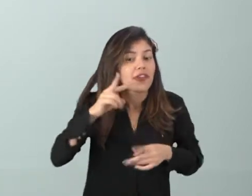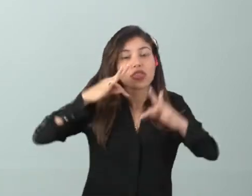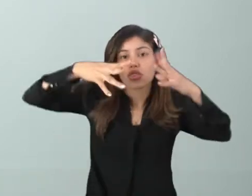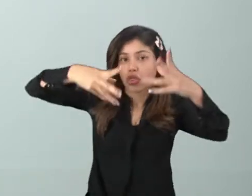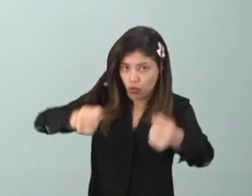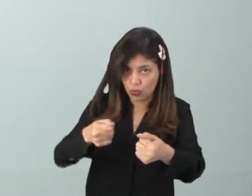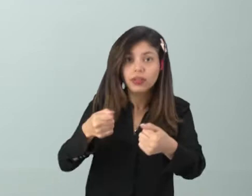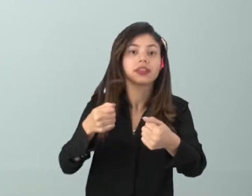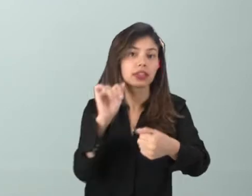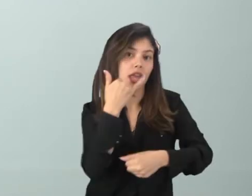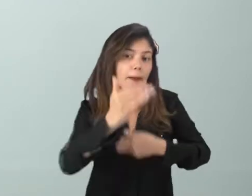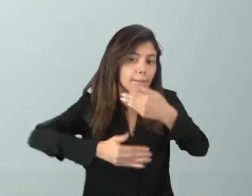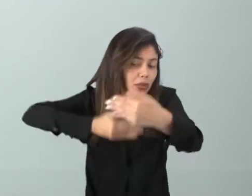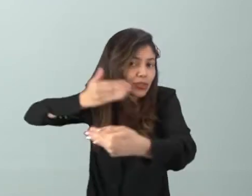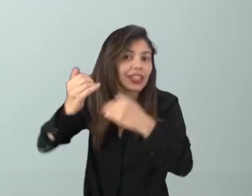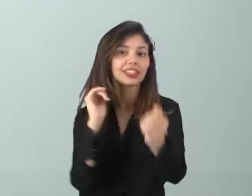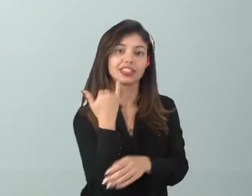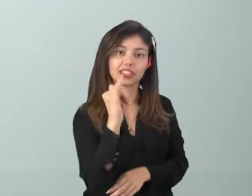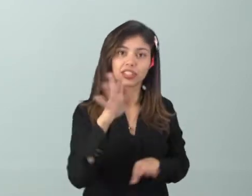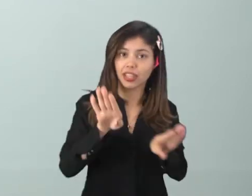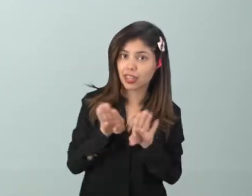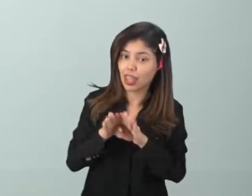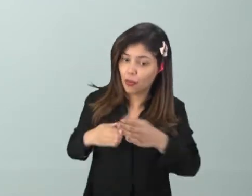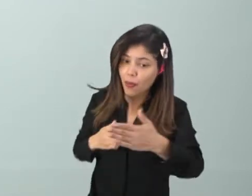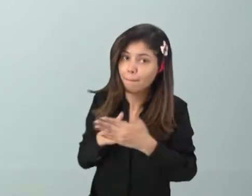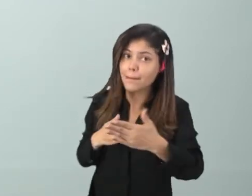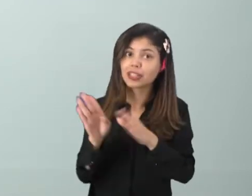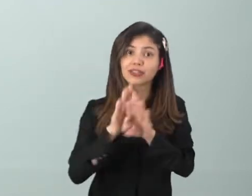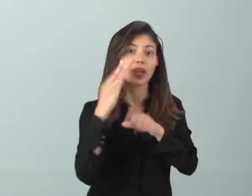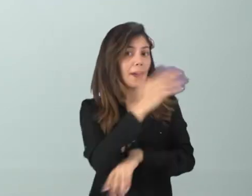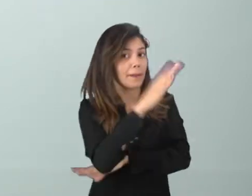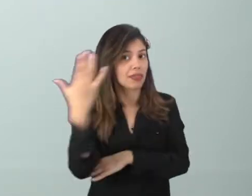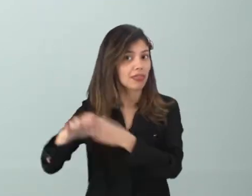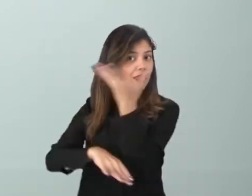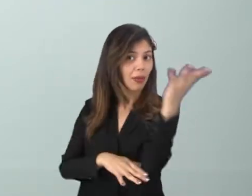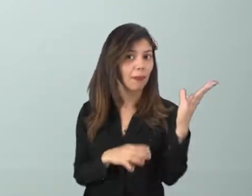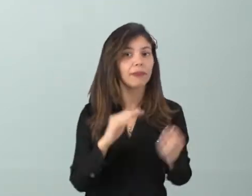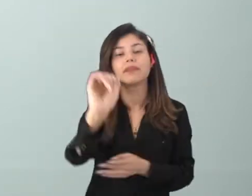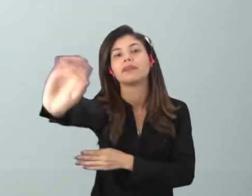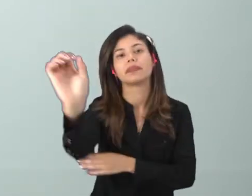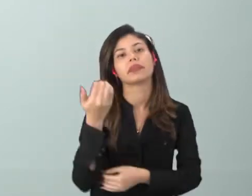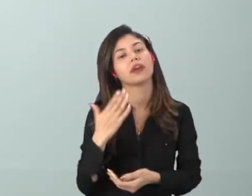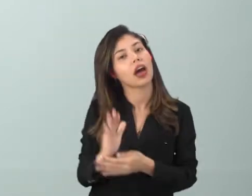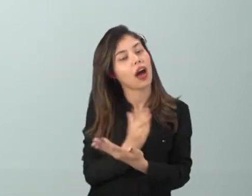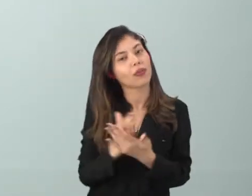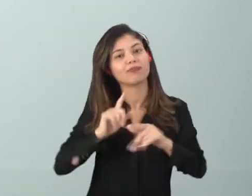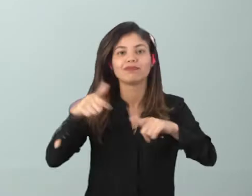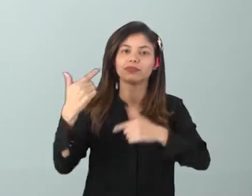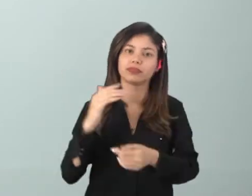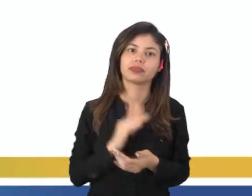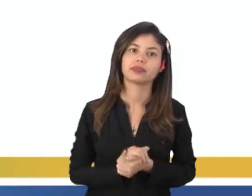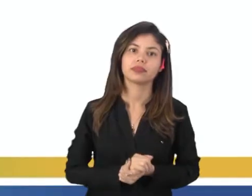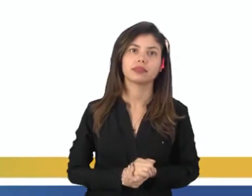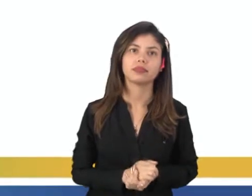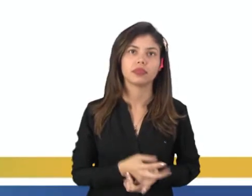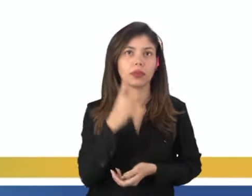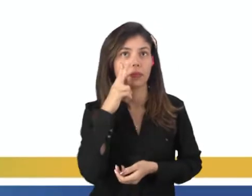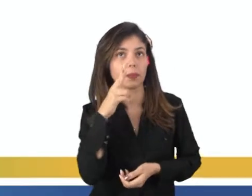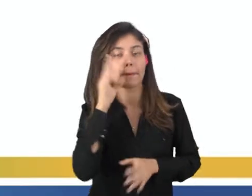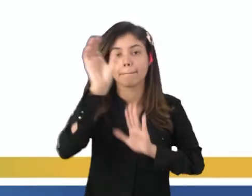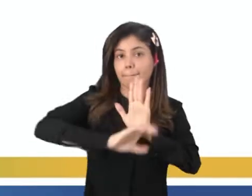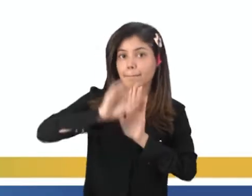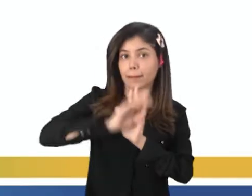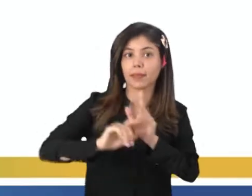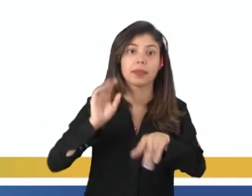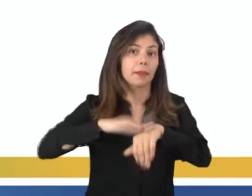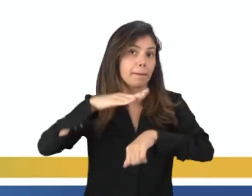que todo processo de produção de energia tem um impacto ambiental. Alguns mais, outros menos, mas todos têm. Então vejam que esse